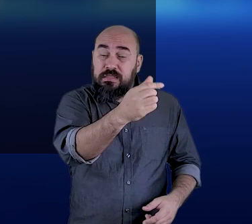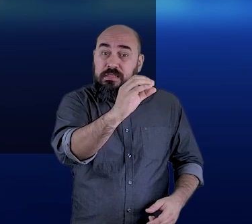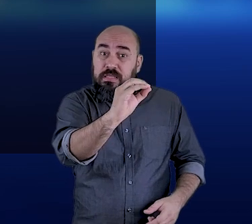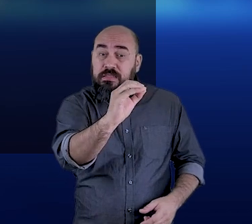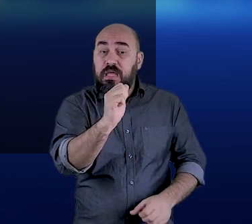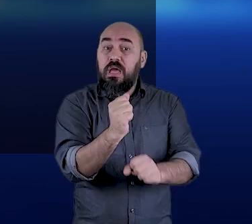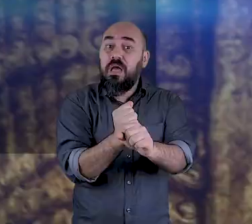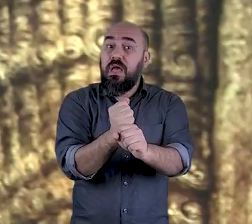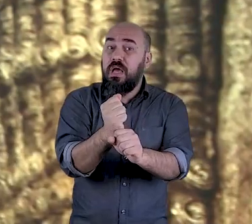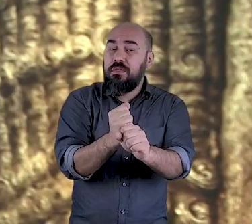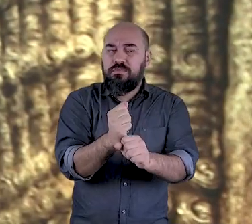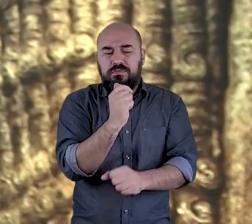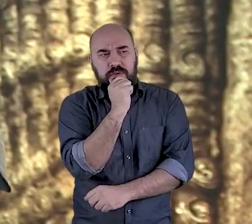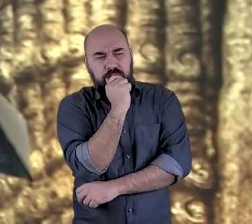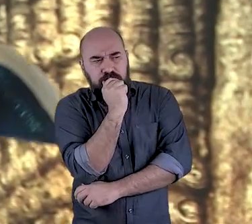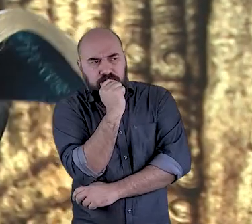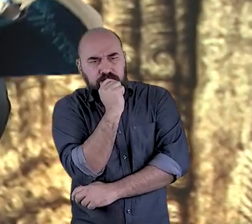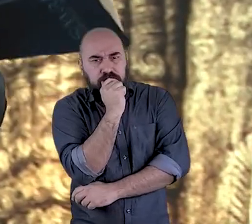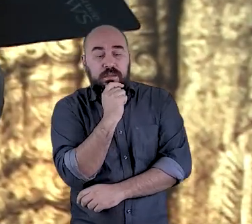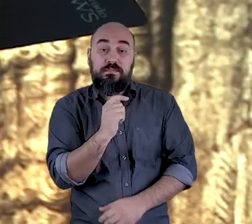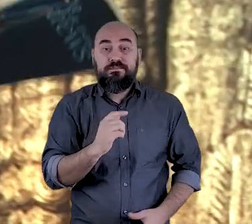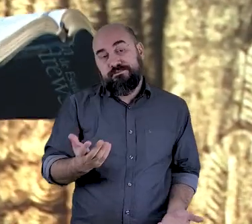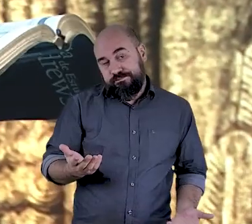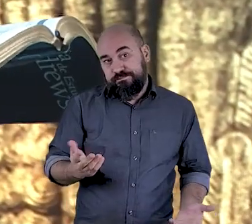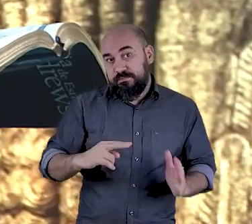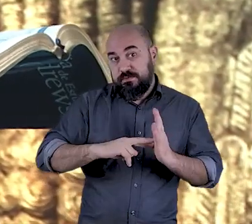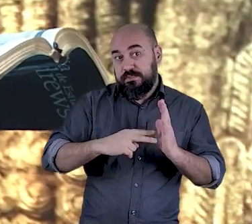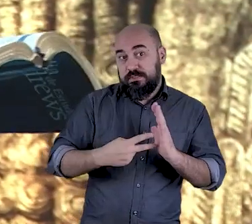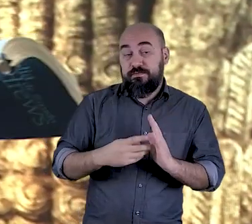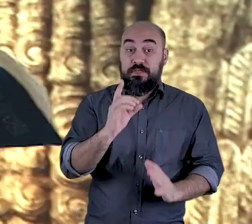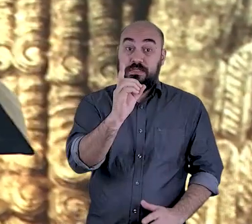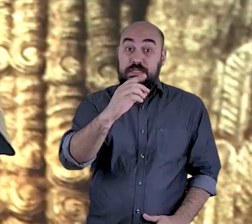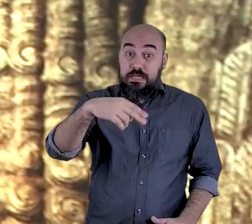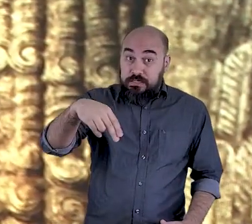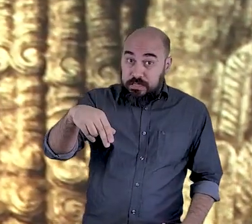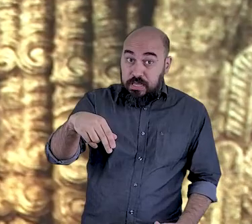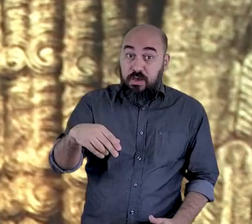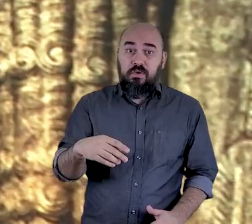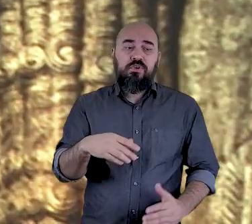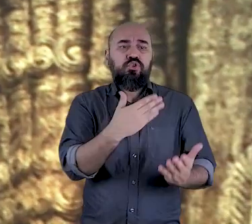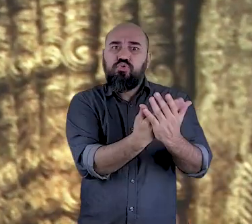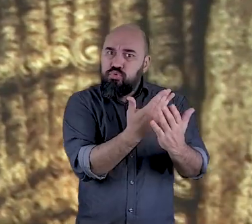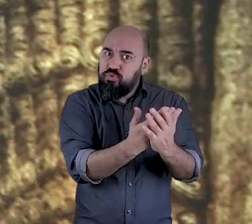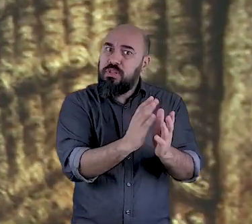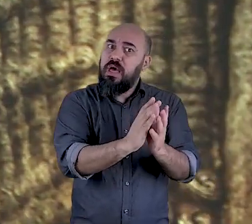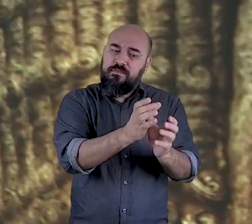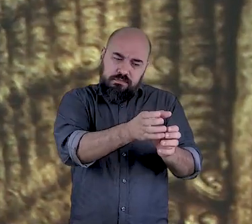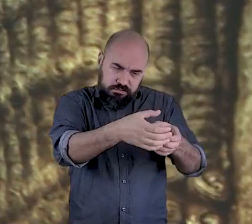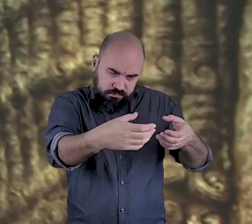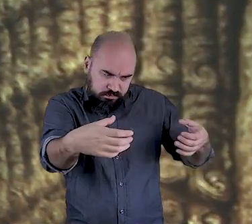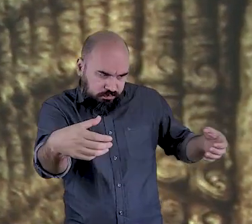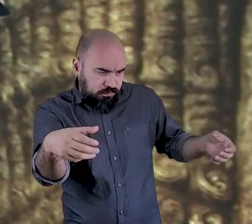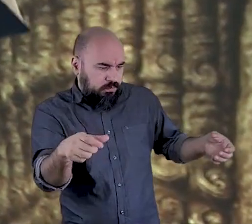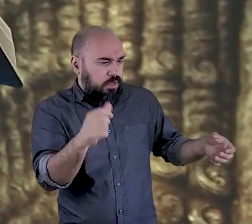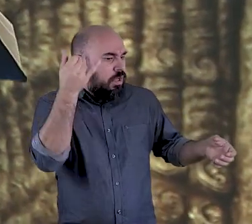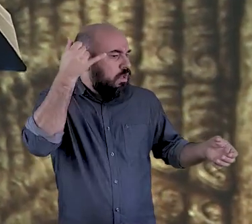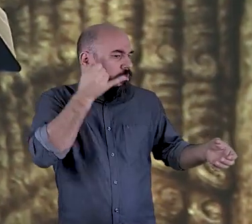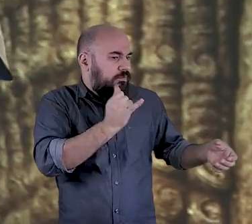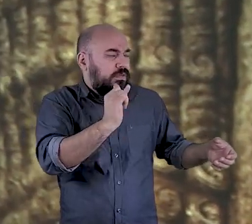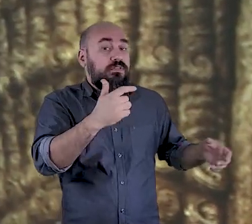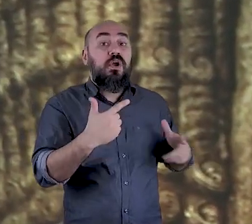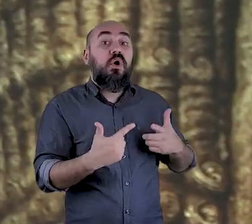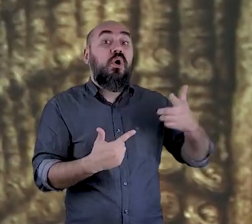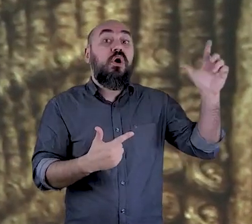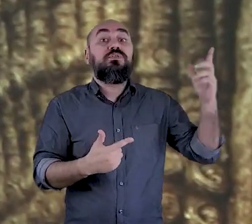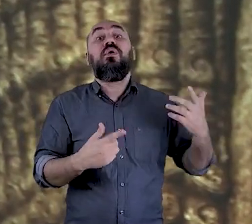anos Daniel estudava a Bíblia e enquanto o Prisioneiro em Babilônia ele estava estudando as profecias